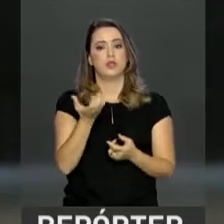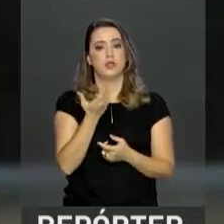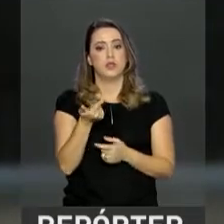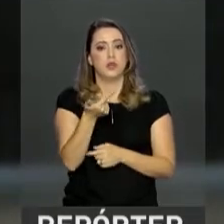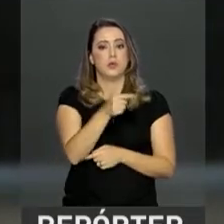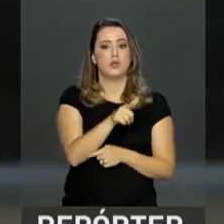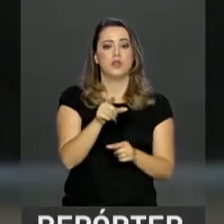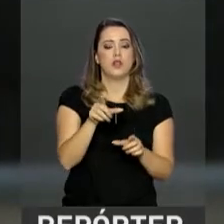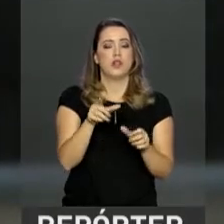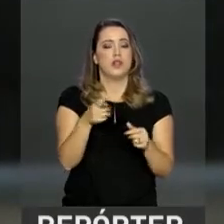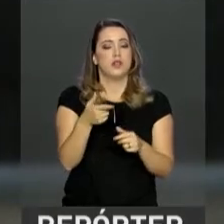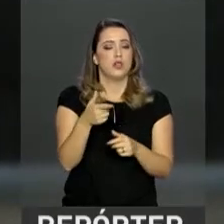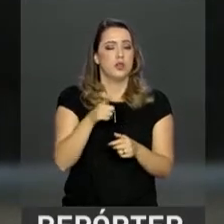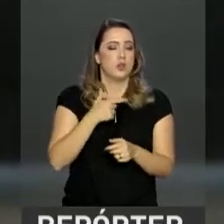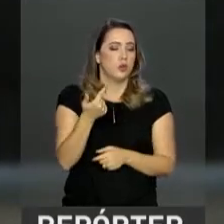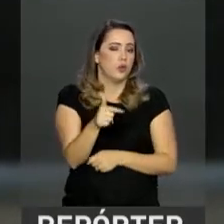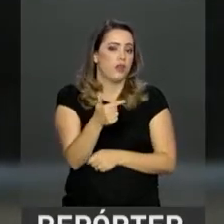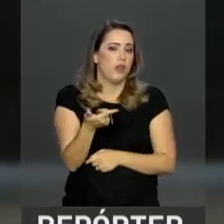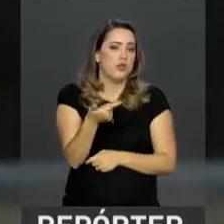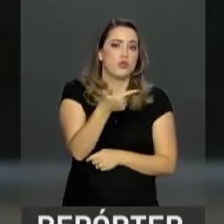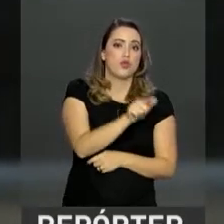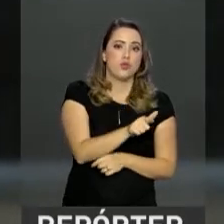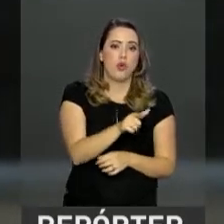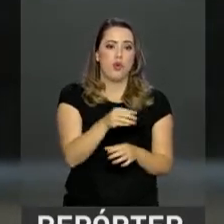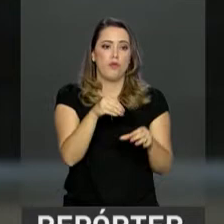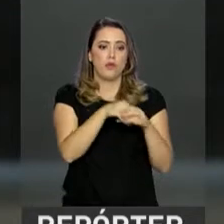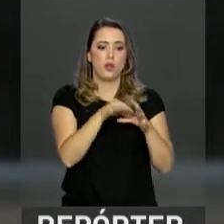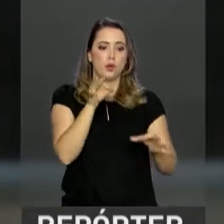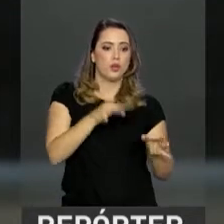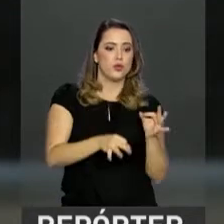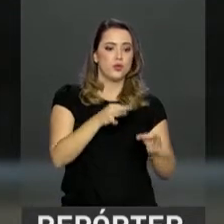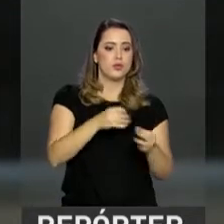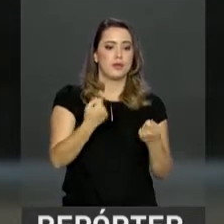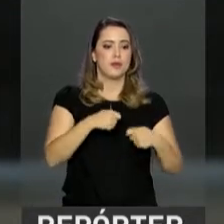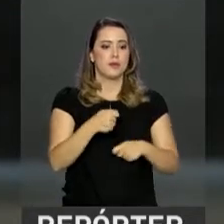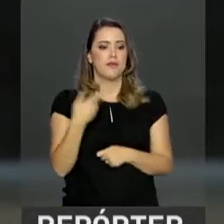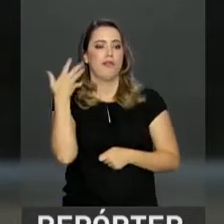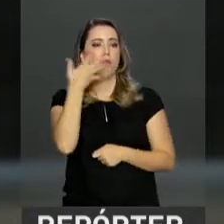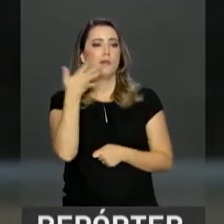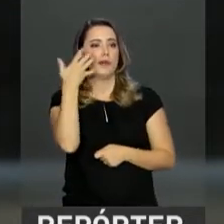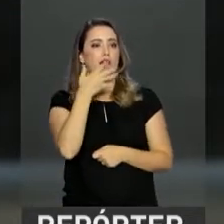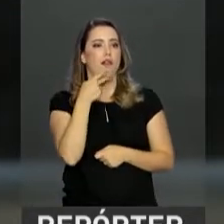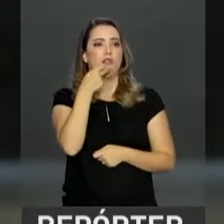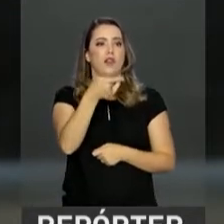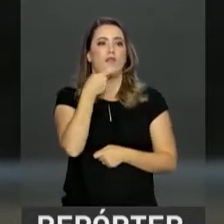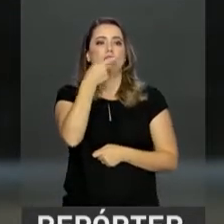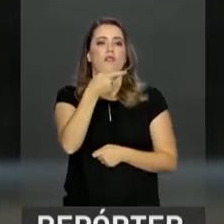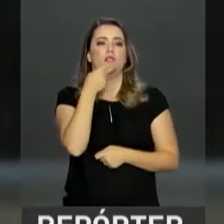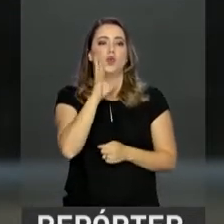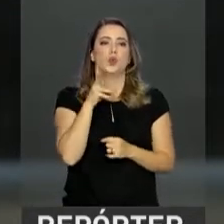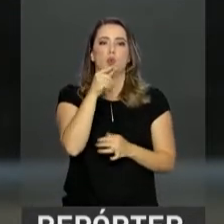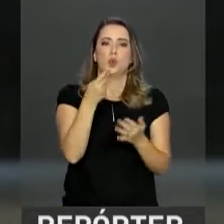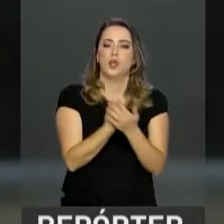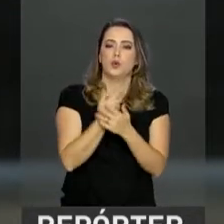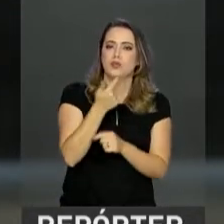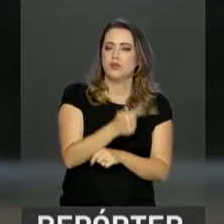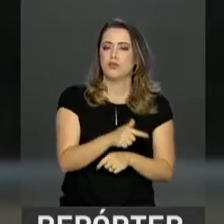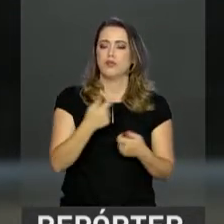revitimização dentro das instituições, primariamente do Estado, né? No atendimento das políticas públicas e dentro das polícias e